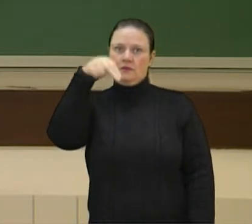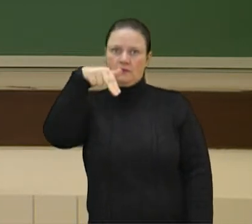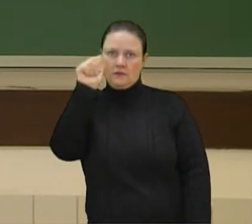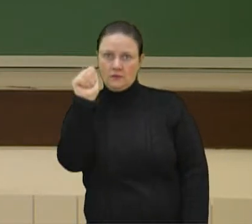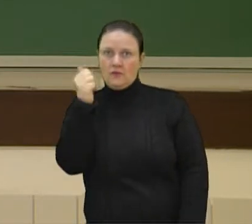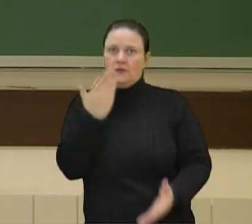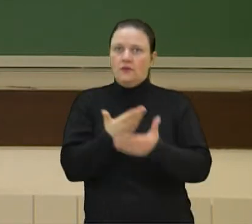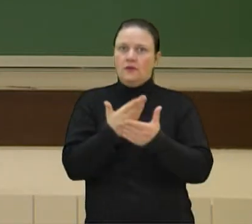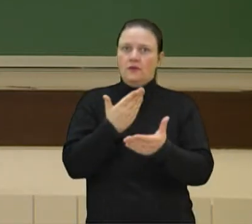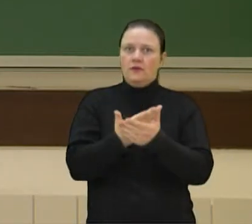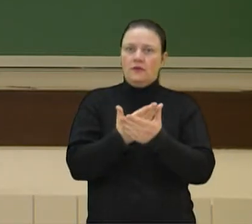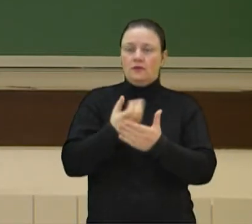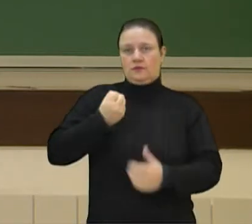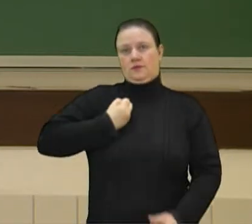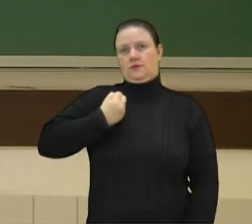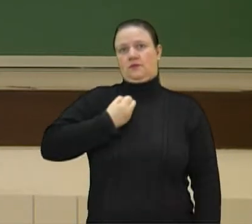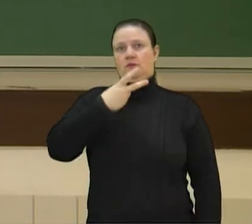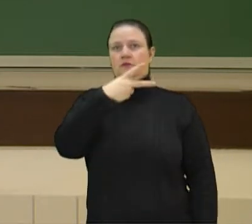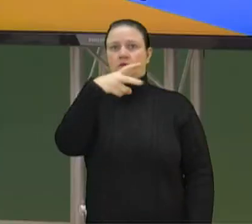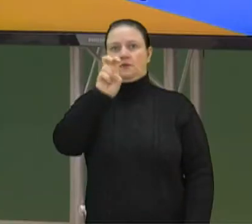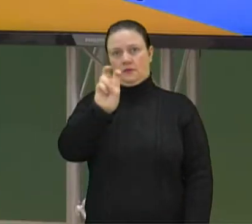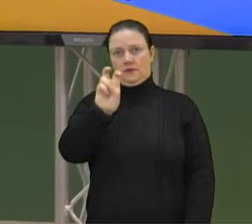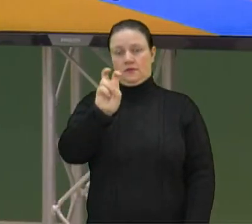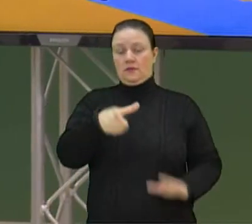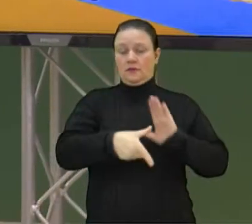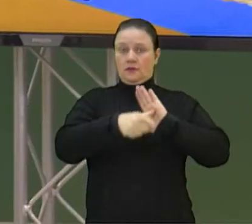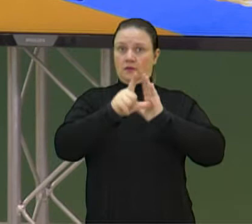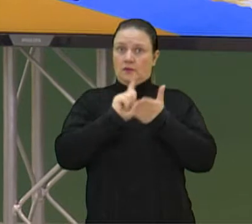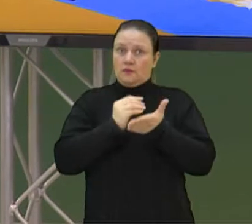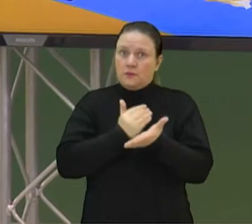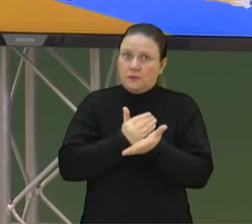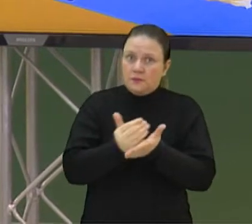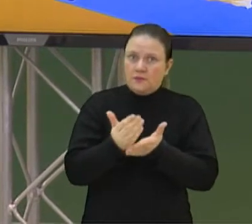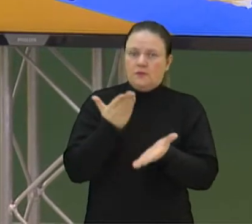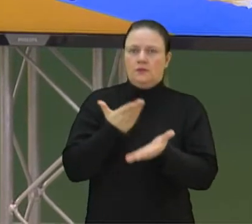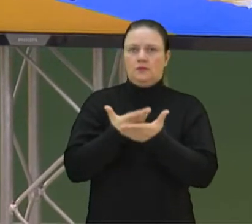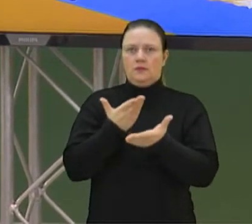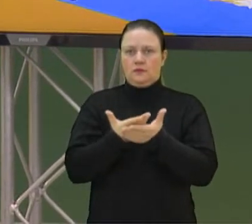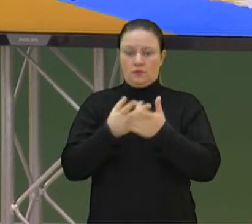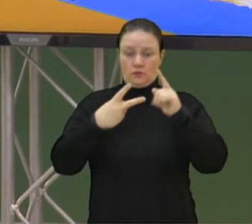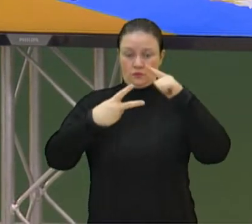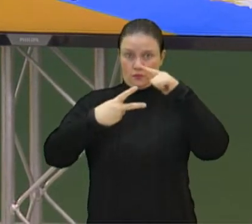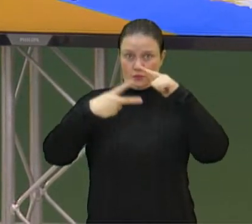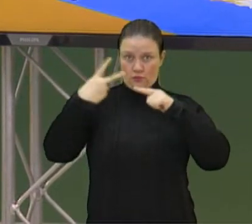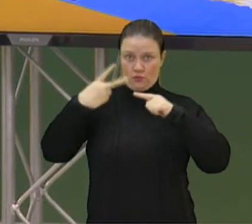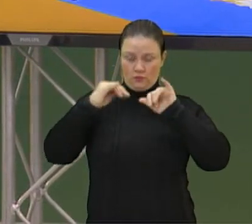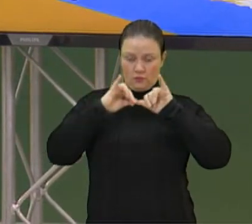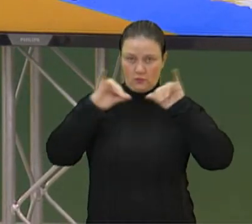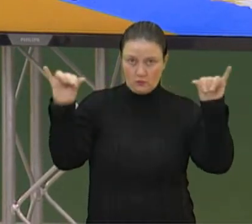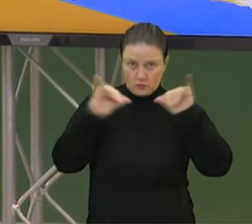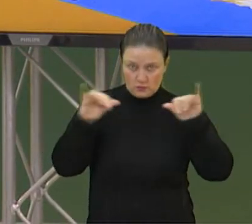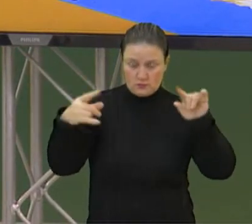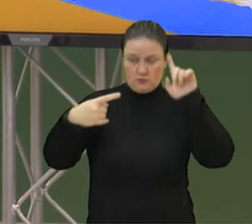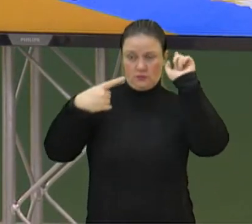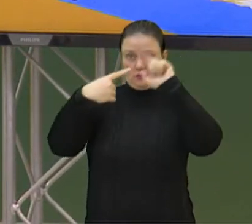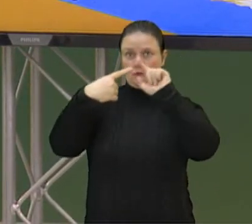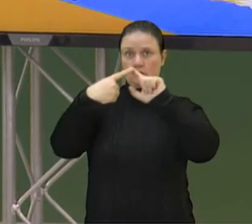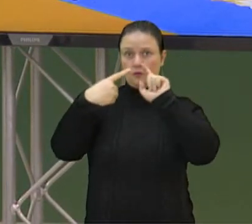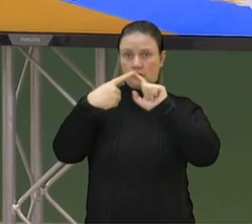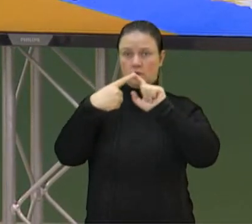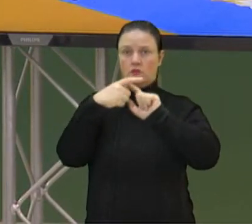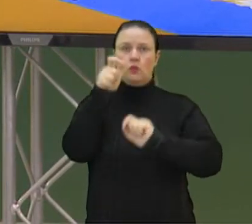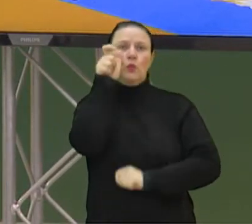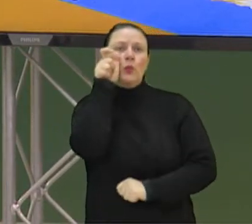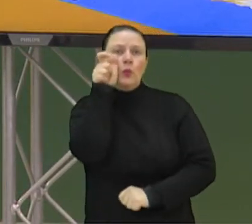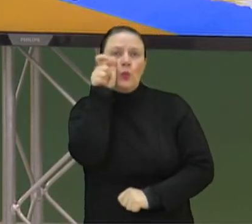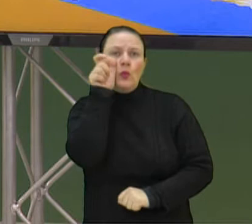número 25. Bom, antes de começarmos a nossa aula, quero dar dois recadinhos para vocês. O primeiro é para você que está assistindo